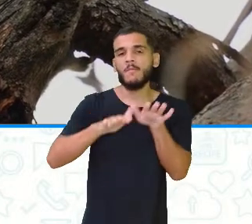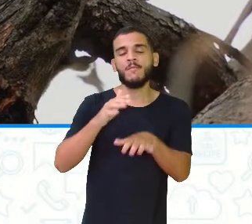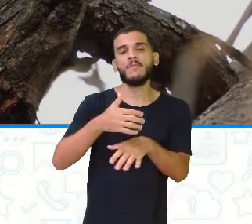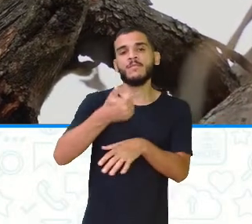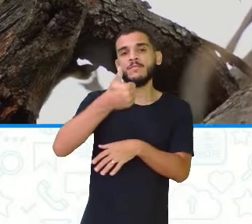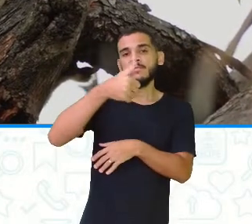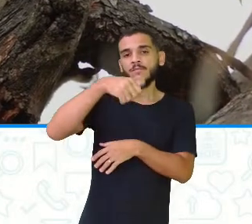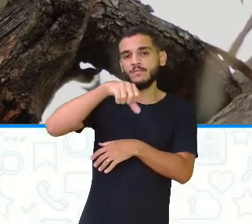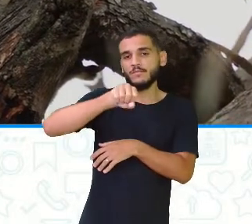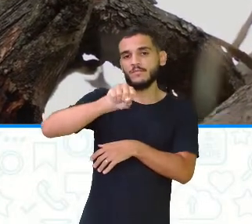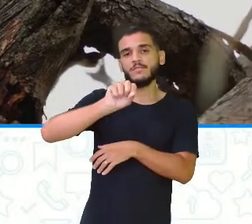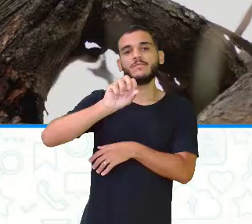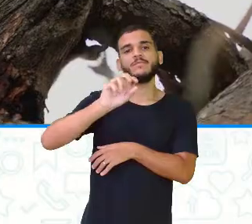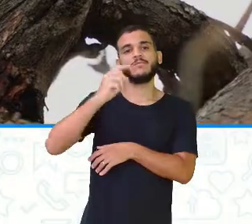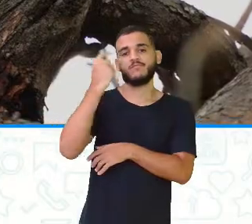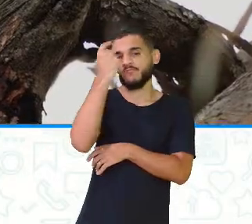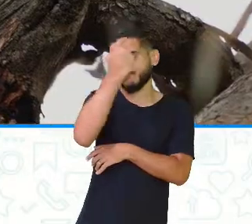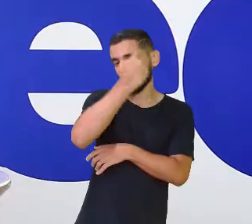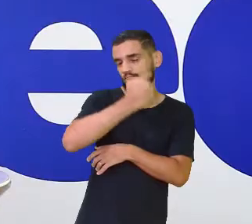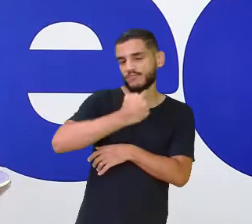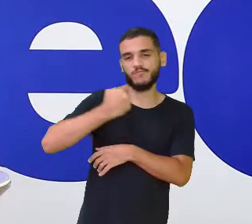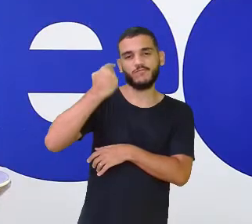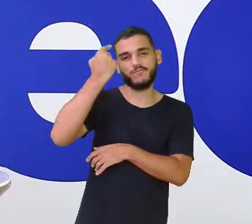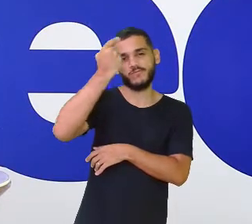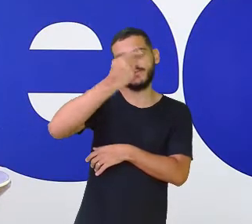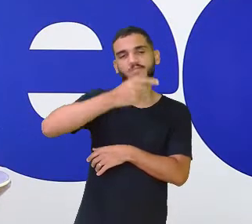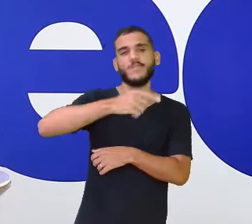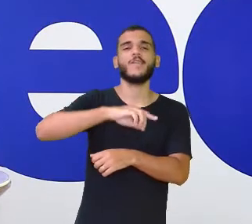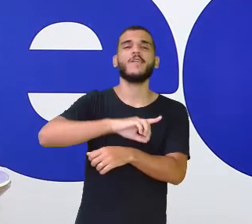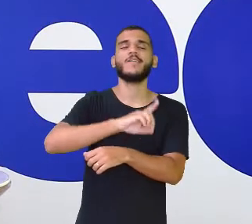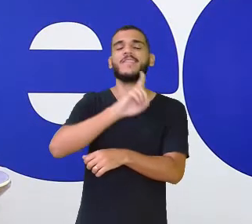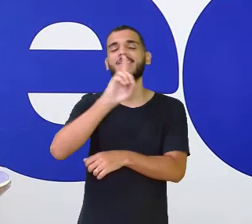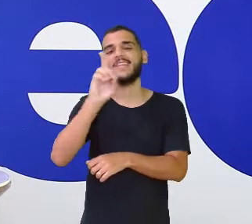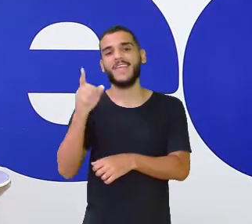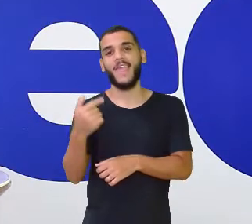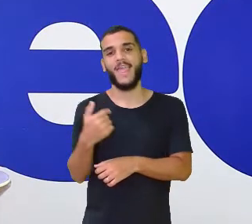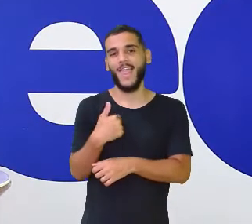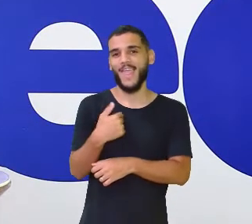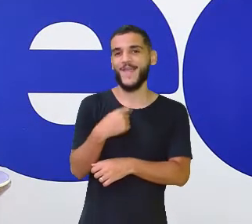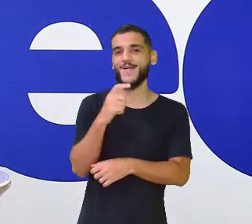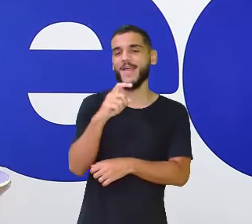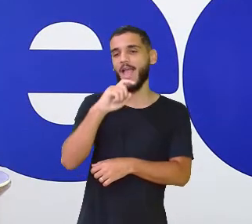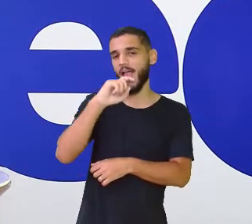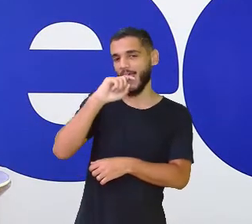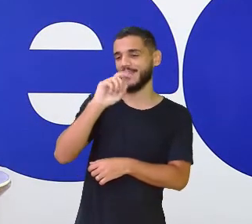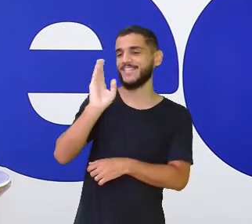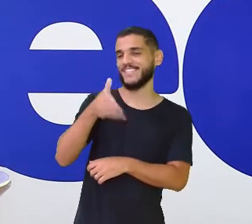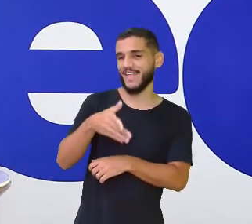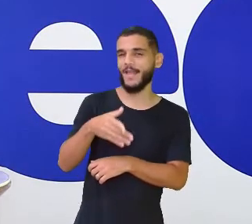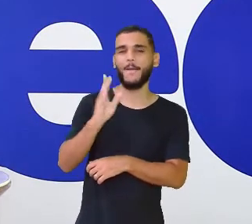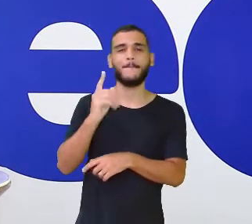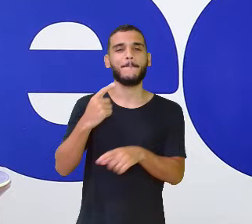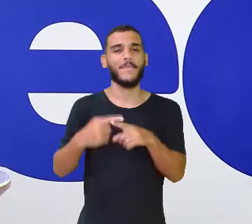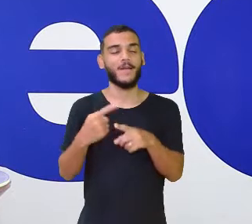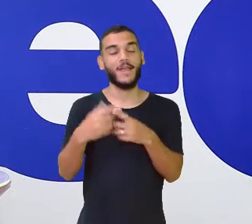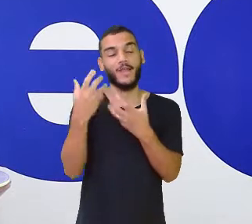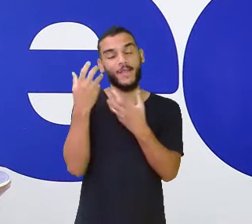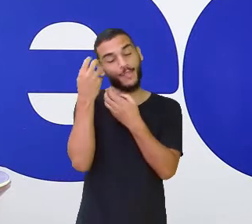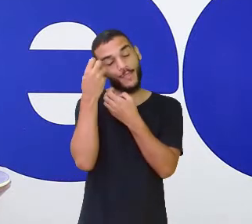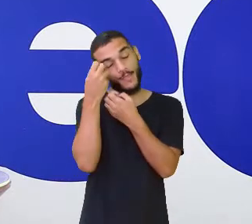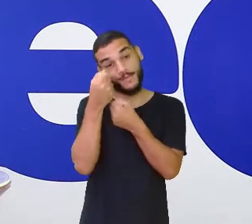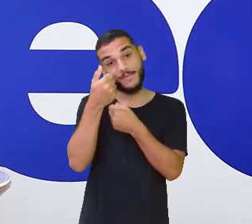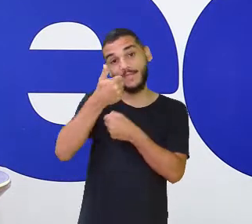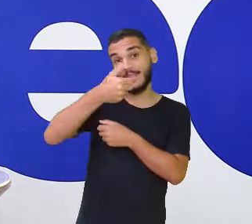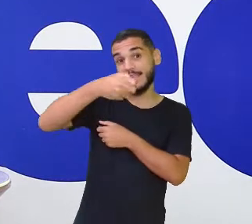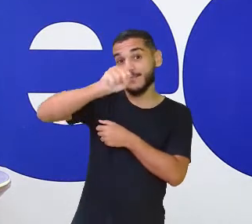dia. Gostou dele, professora Márcia? Ai, eu já tô ficando com invejinha dele, porque ele tá dormindo 18 horas por dia e ultimamente eu